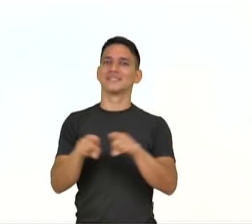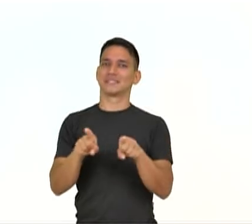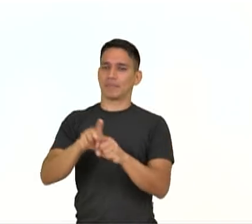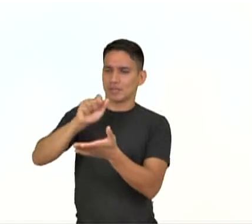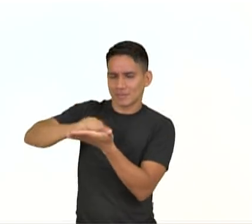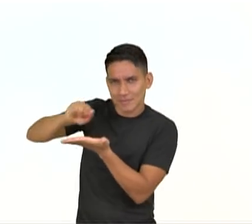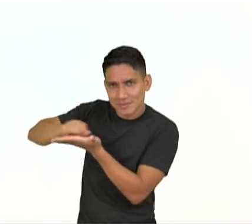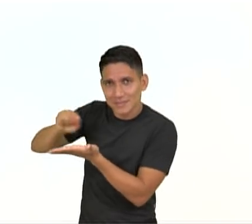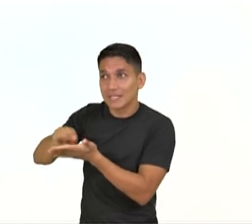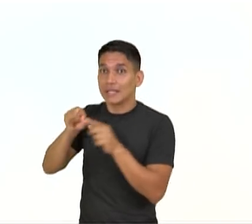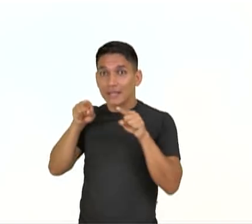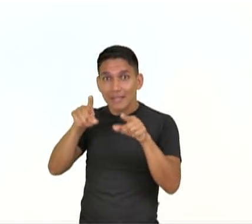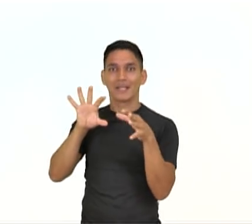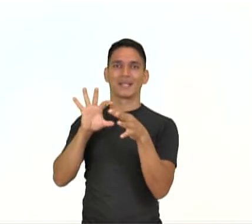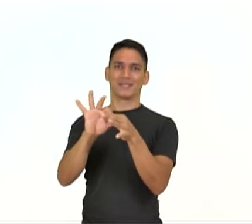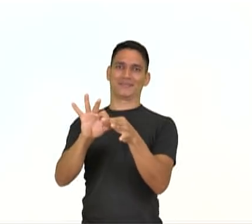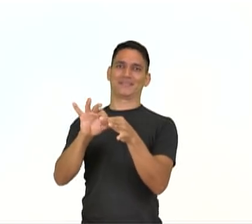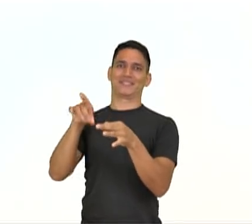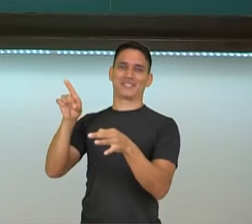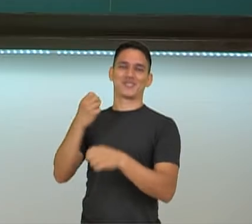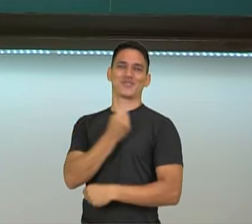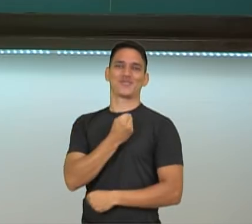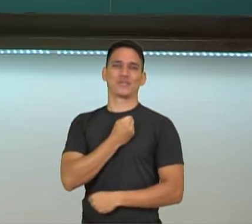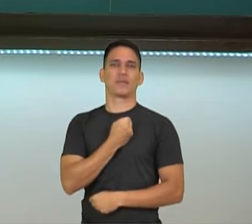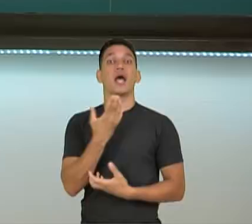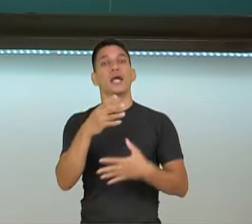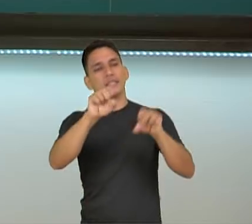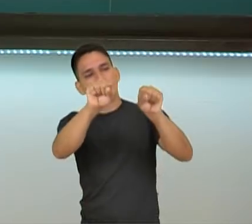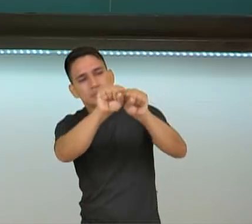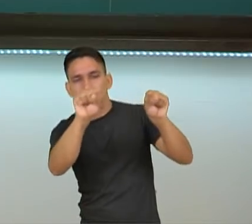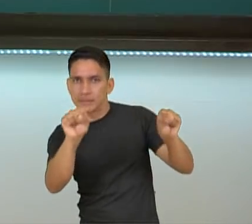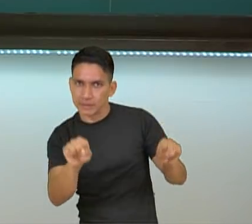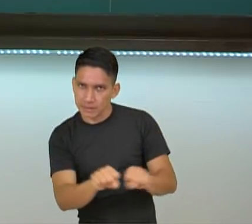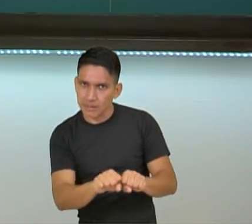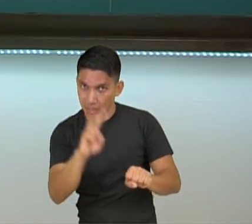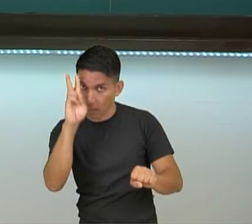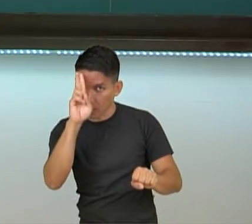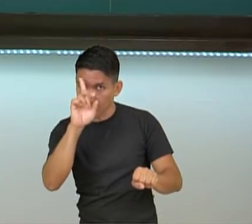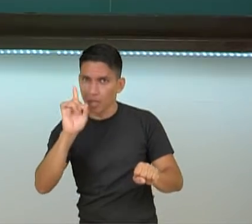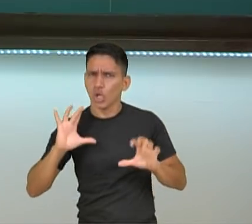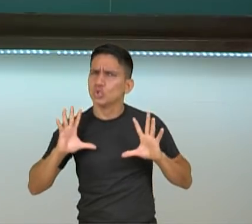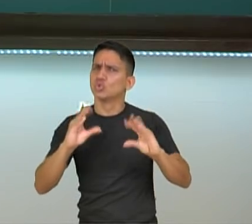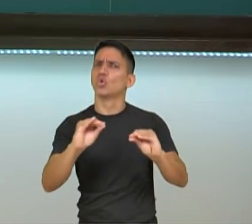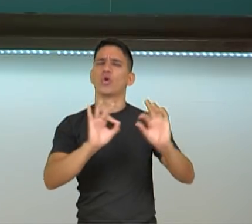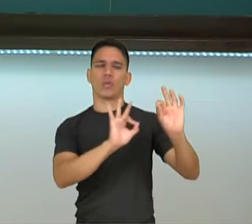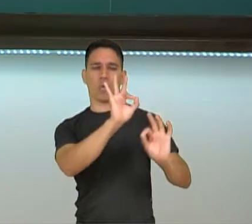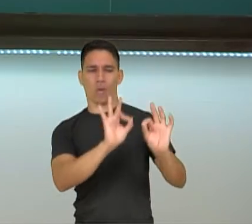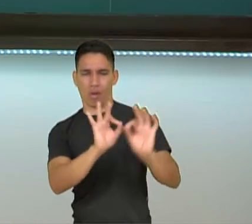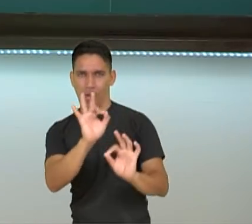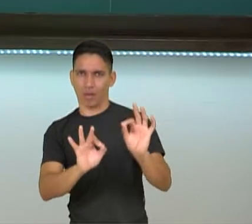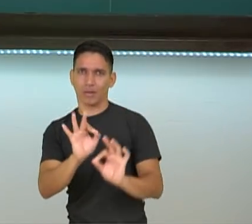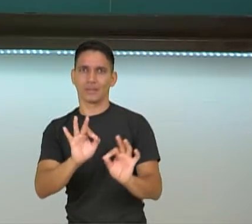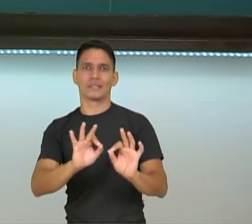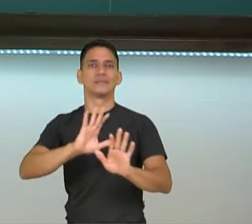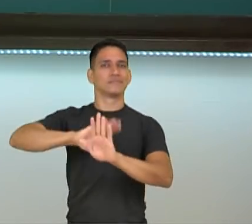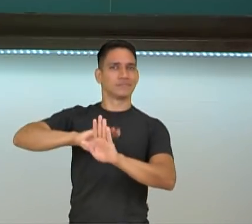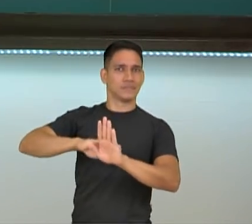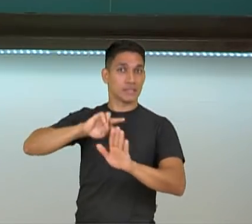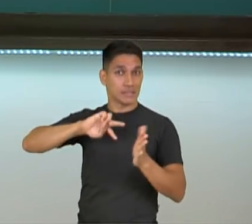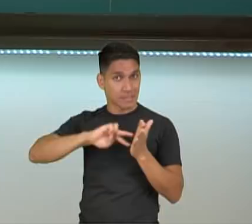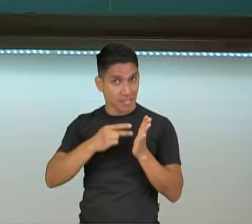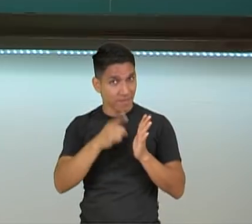esse sistema de numeração. Lembram? Sistema de numeração é toda uma organização, ou seja, são todas as